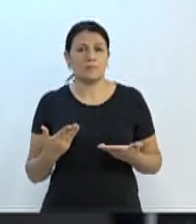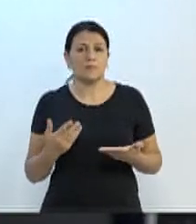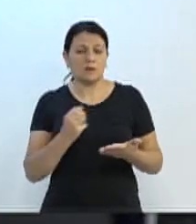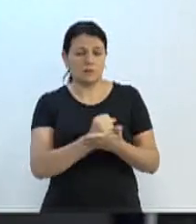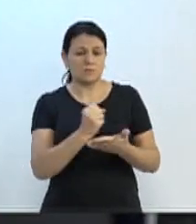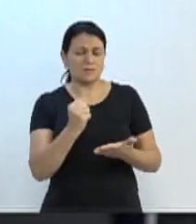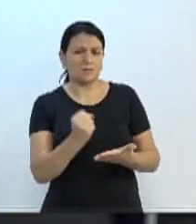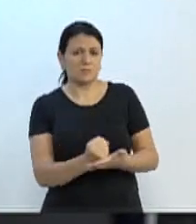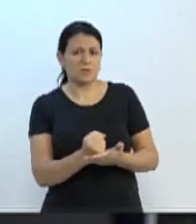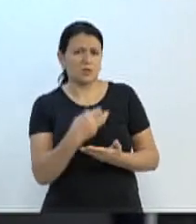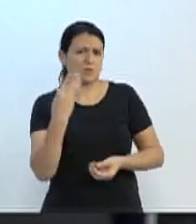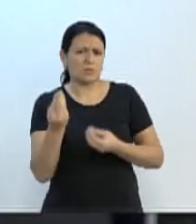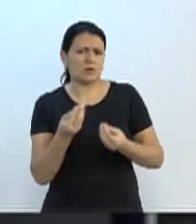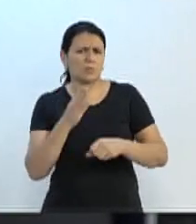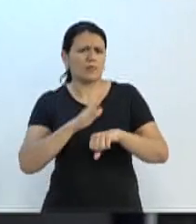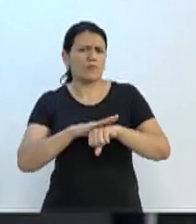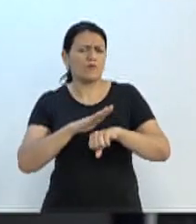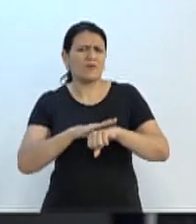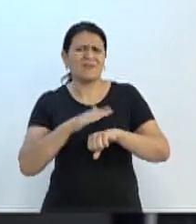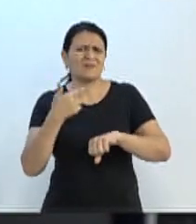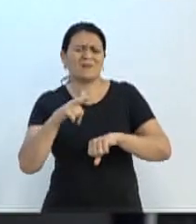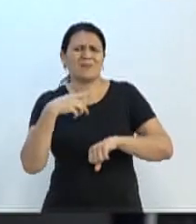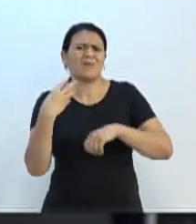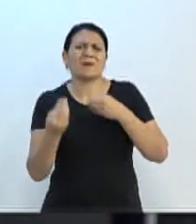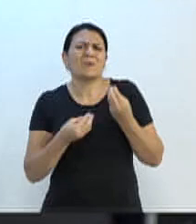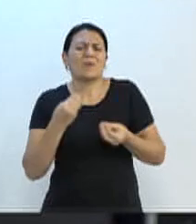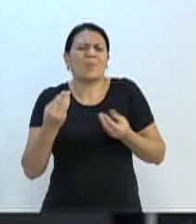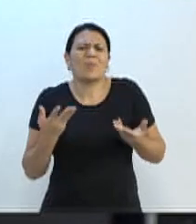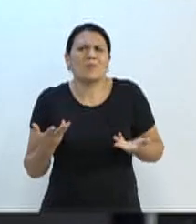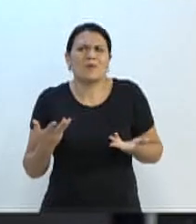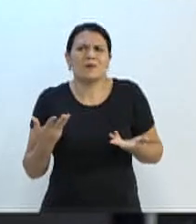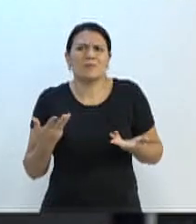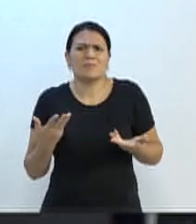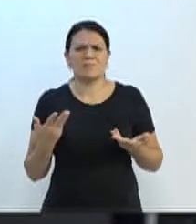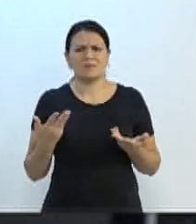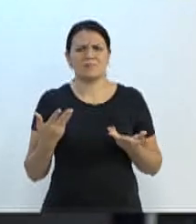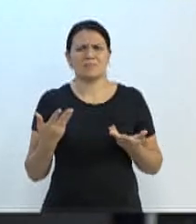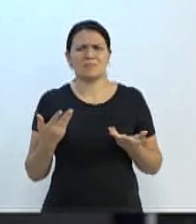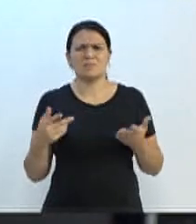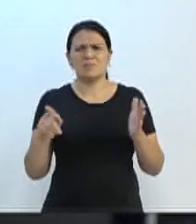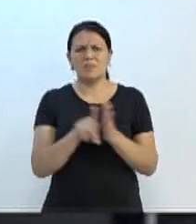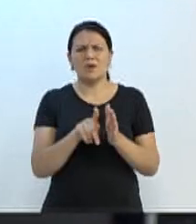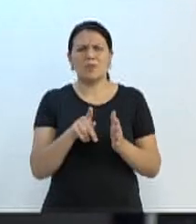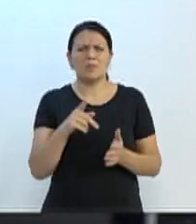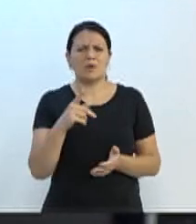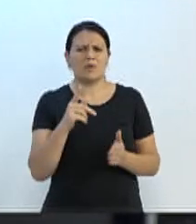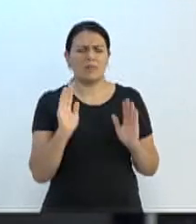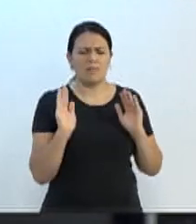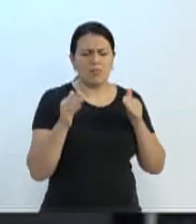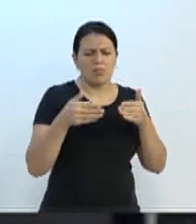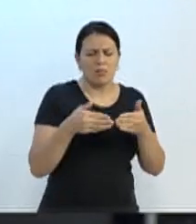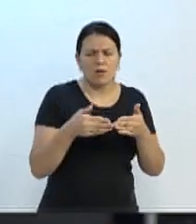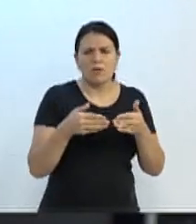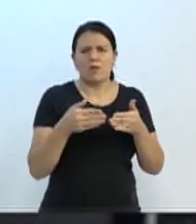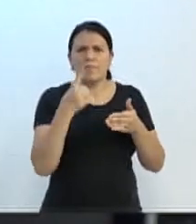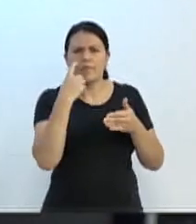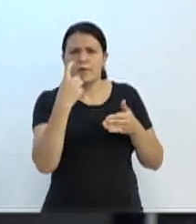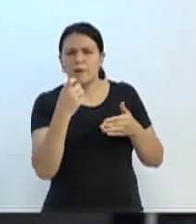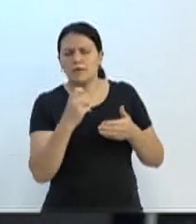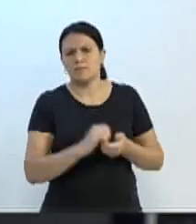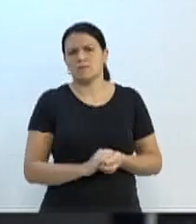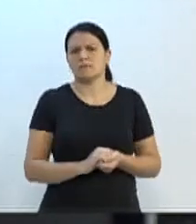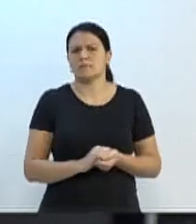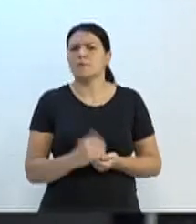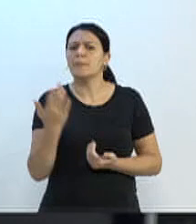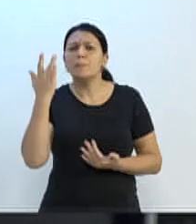contrato, da forma como foi feito, não tem como negar, é inegável que foi direcionado. que foi direcionado. Porque é um absurdo, como o senhor